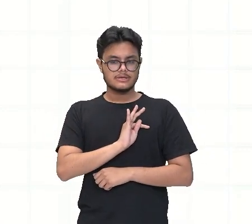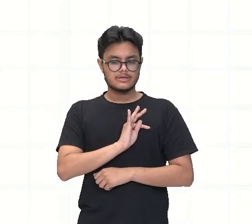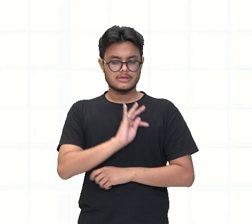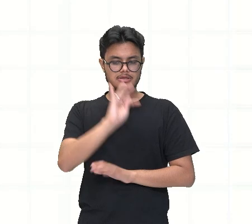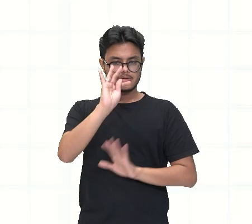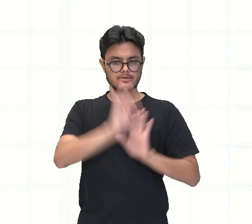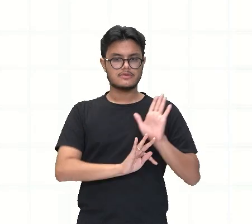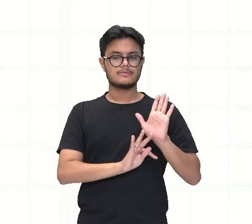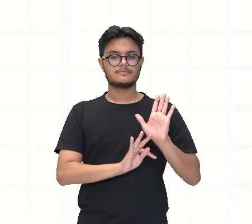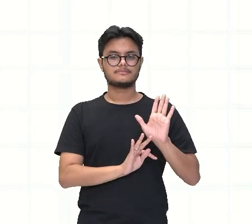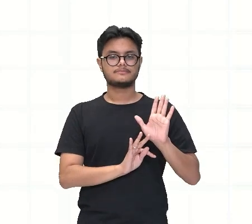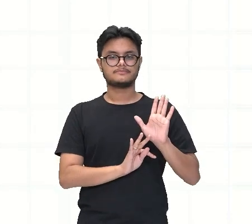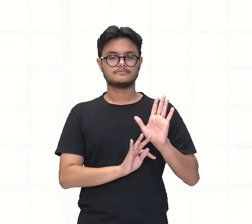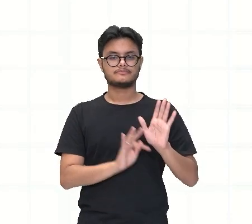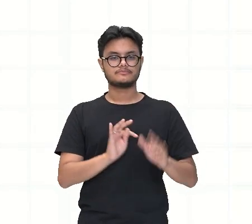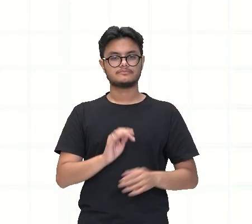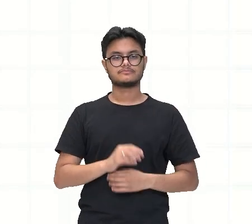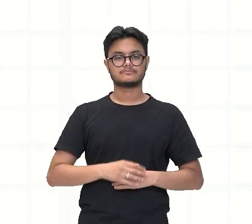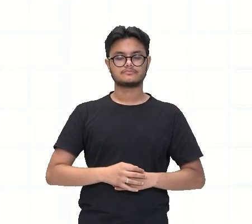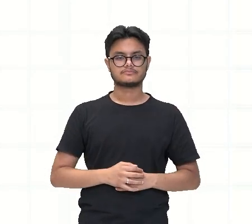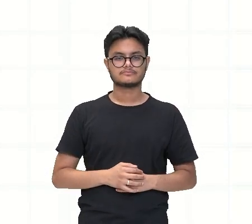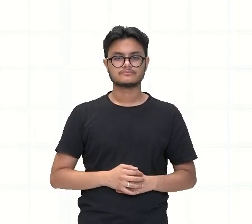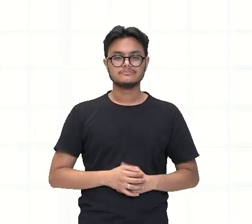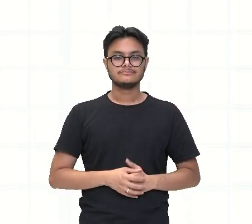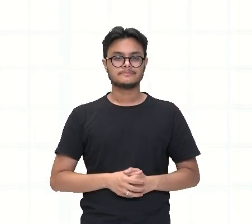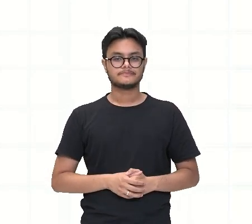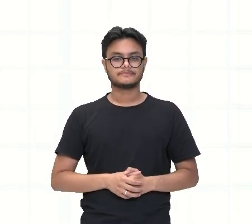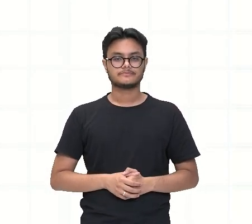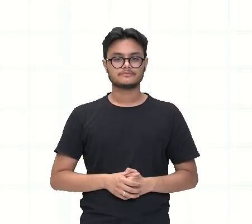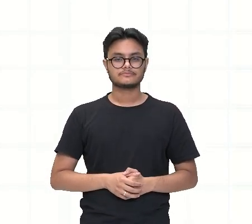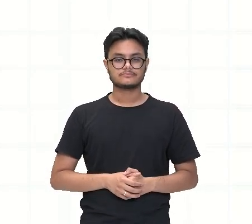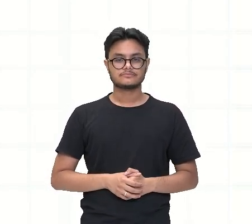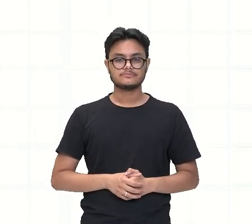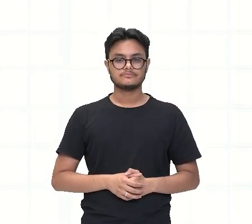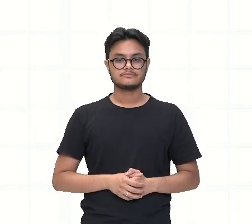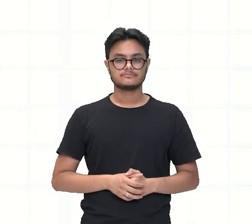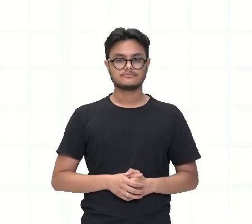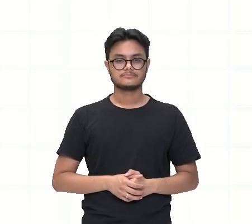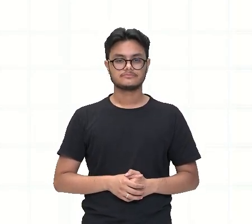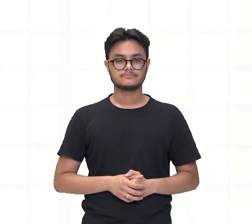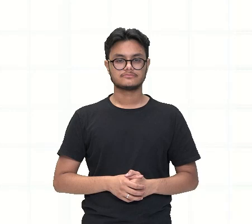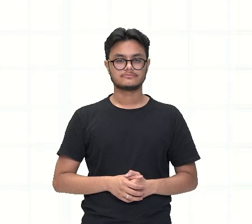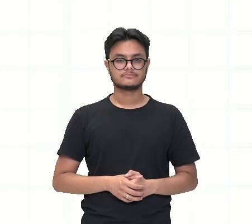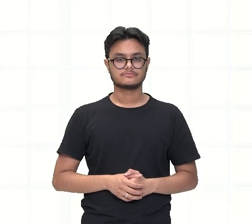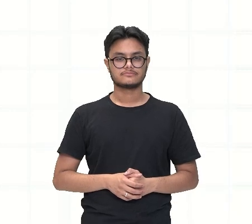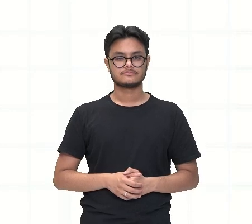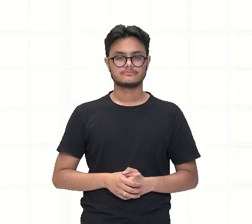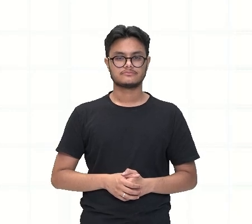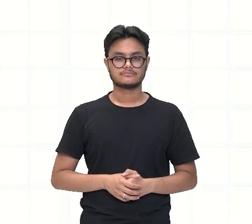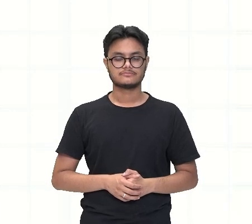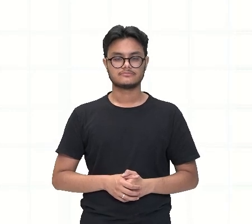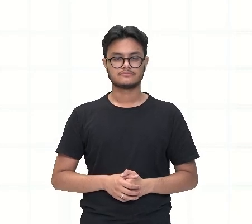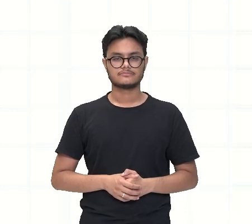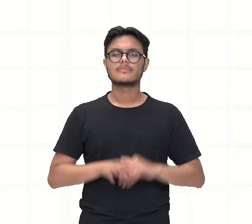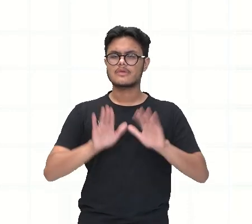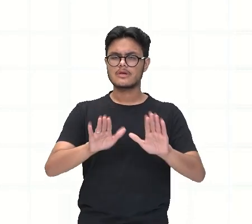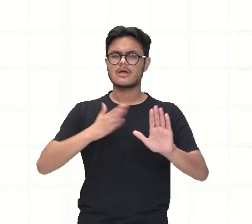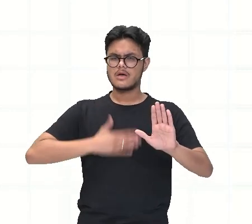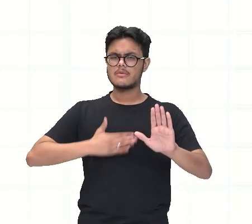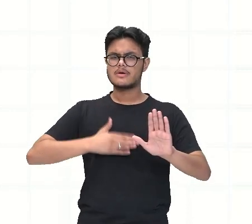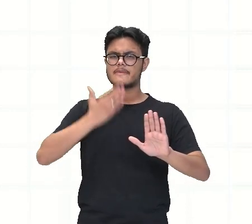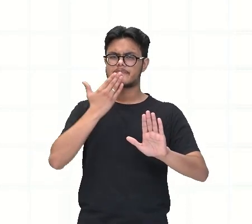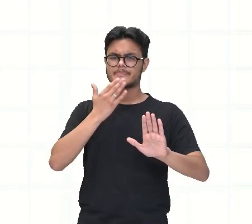ainda não apareceram no texto, ou seja, são elementos que ainda vão aparecer, tá? Então, se a